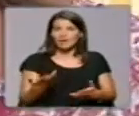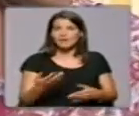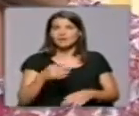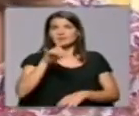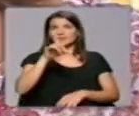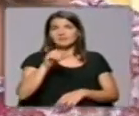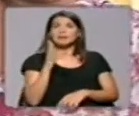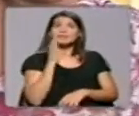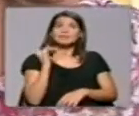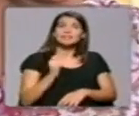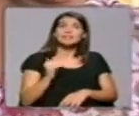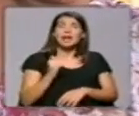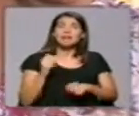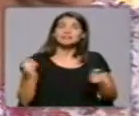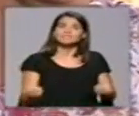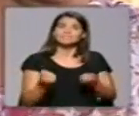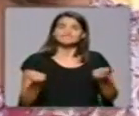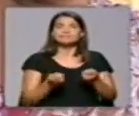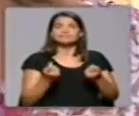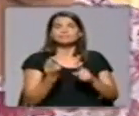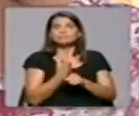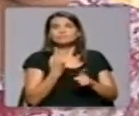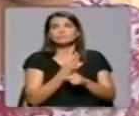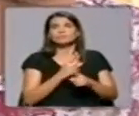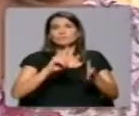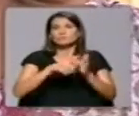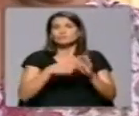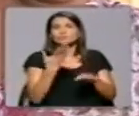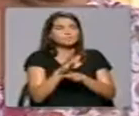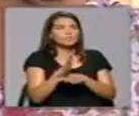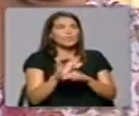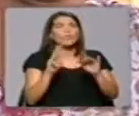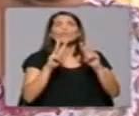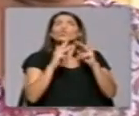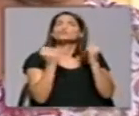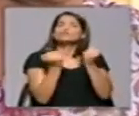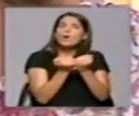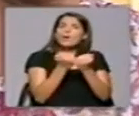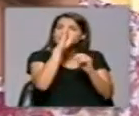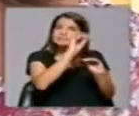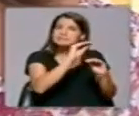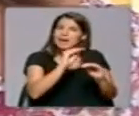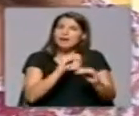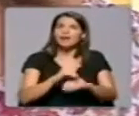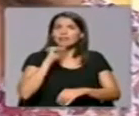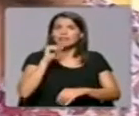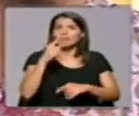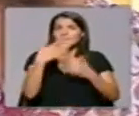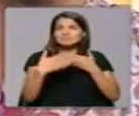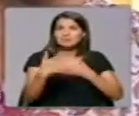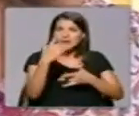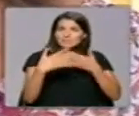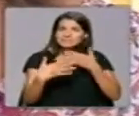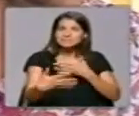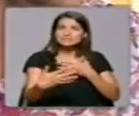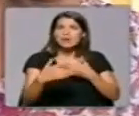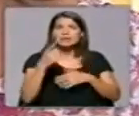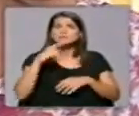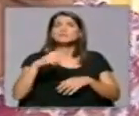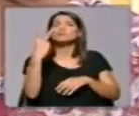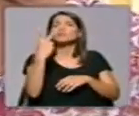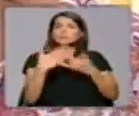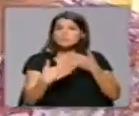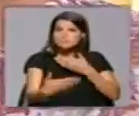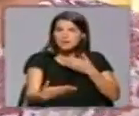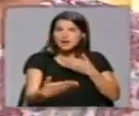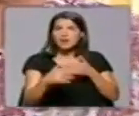também tentamos dinamizar um conjunto grande de iniciativas como workshops. Temos agora semanalmente, duas vezes por semana, temos